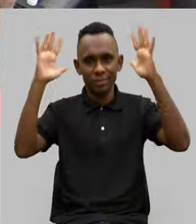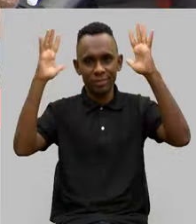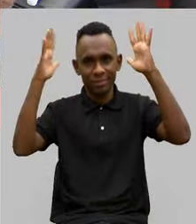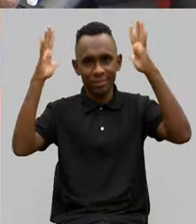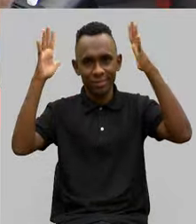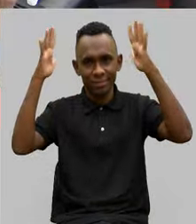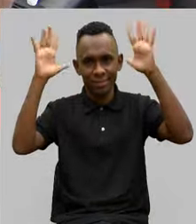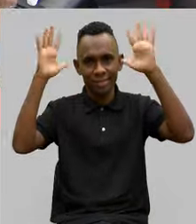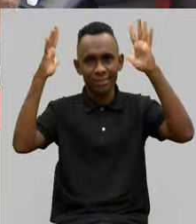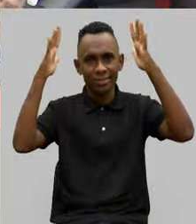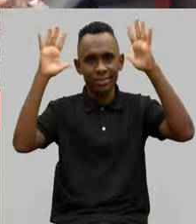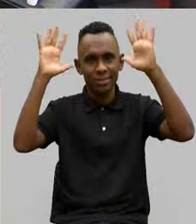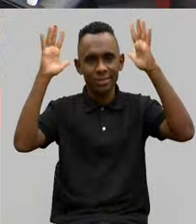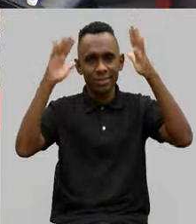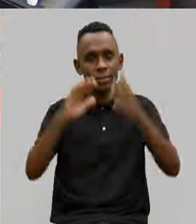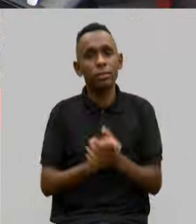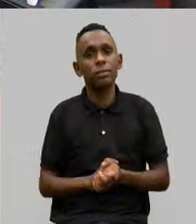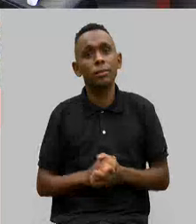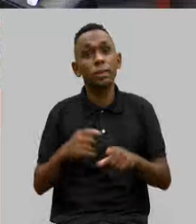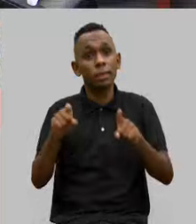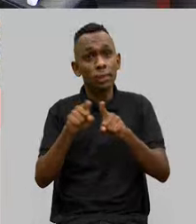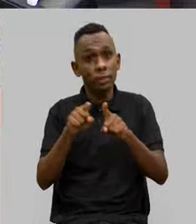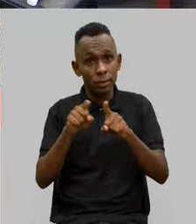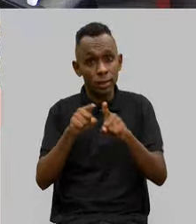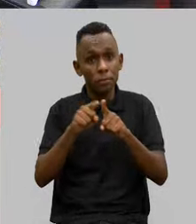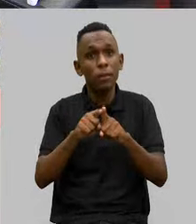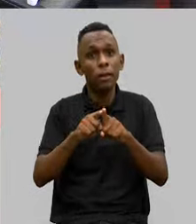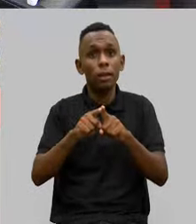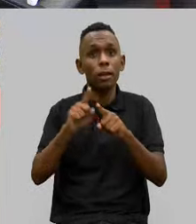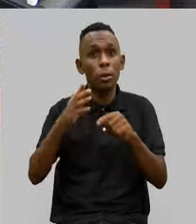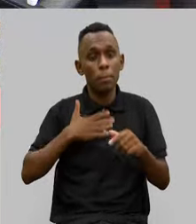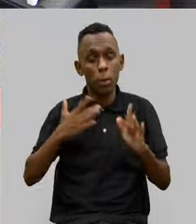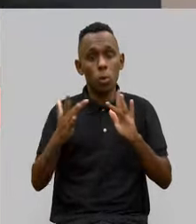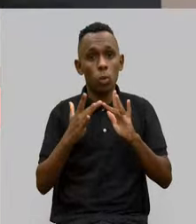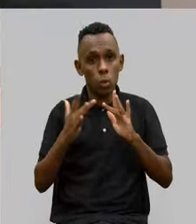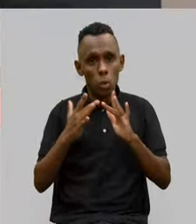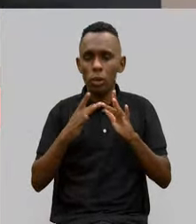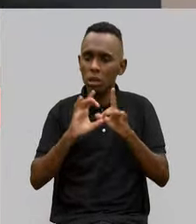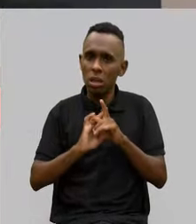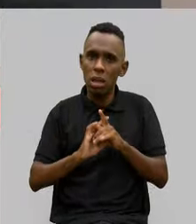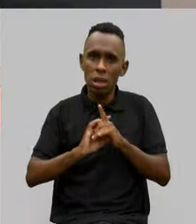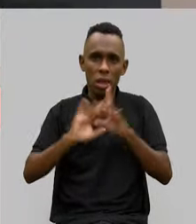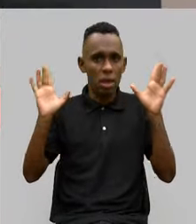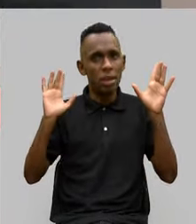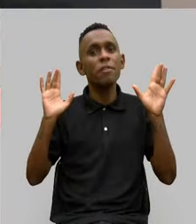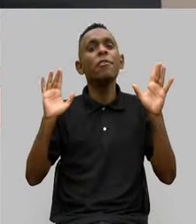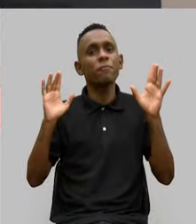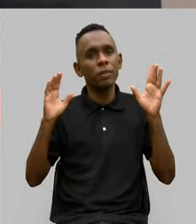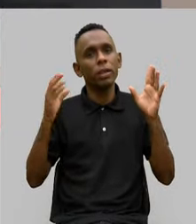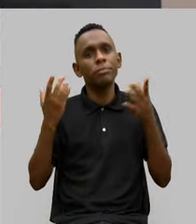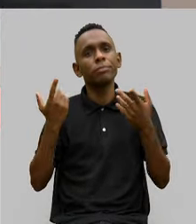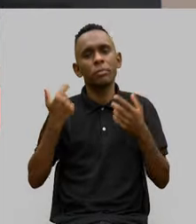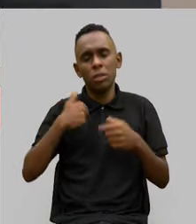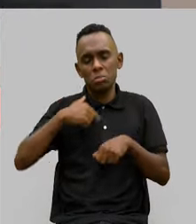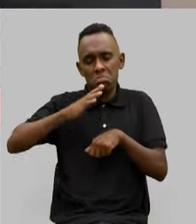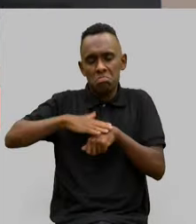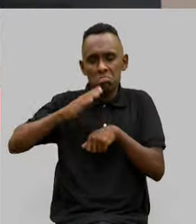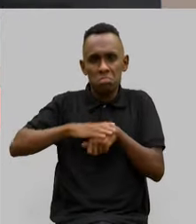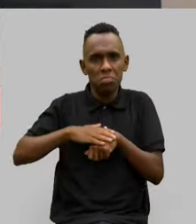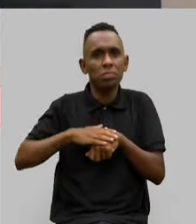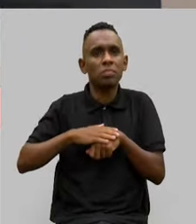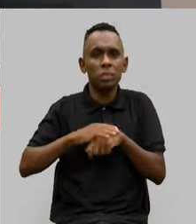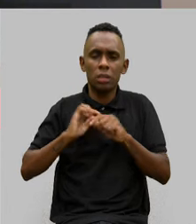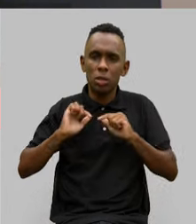Minas eu deixo meu contato qualquer eu sou uma pessoa extremamente acessível eu sou aquela pessoa que